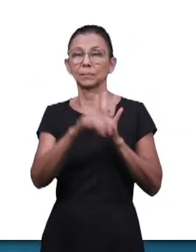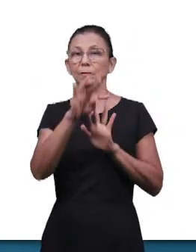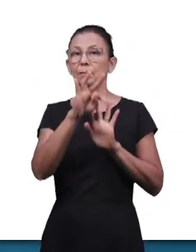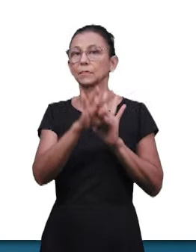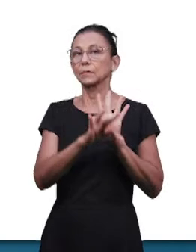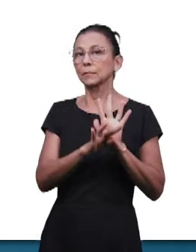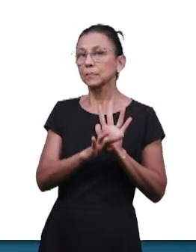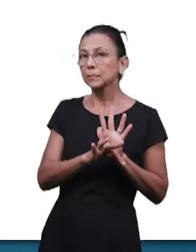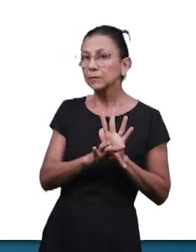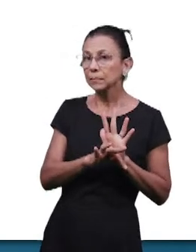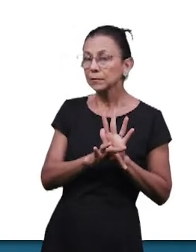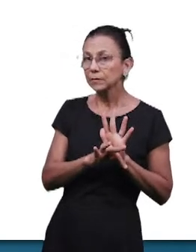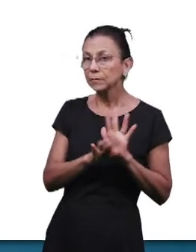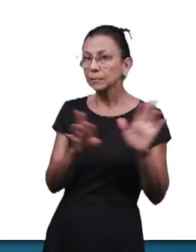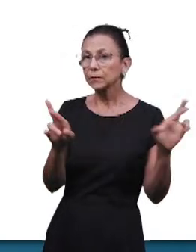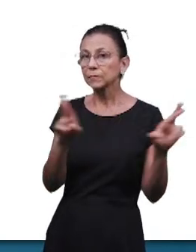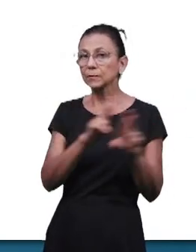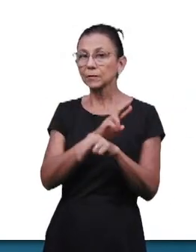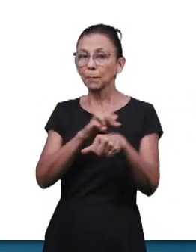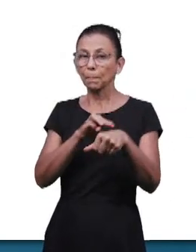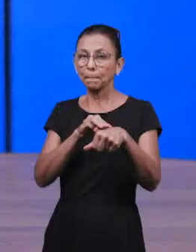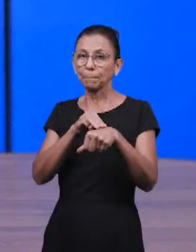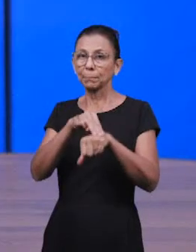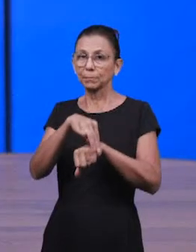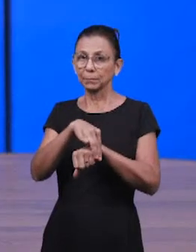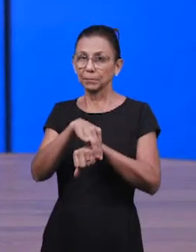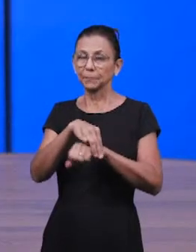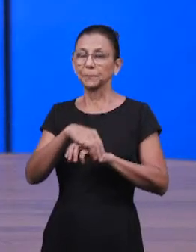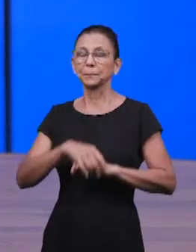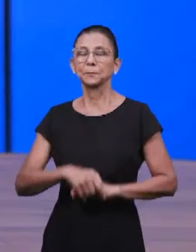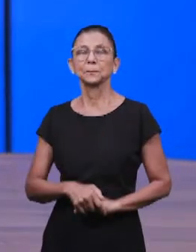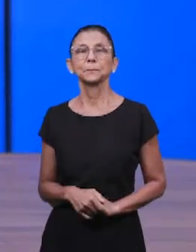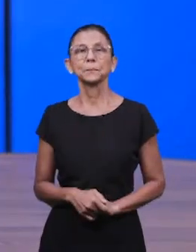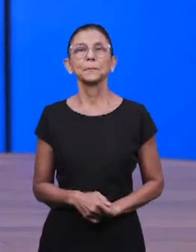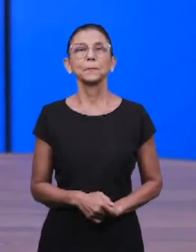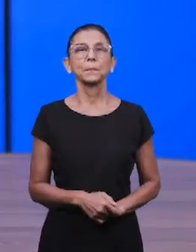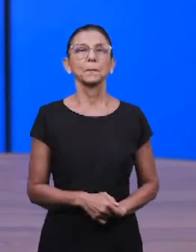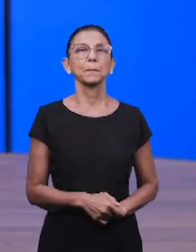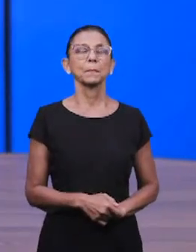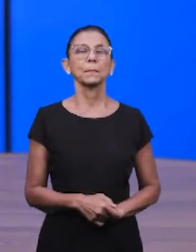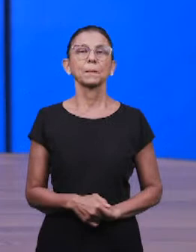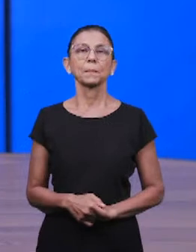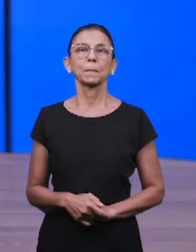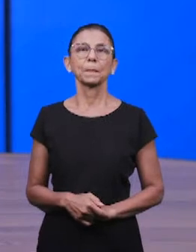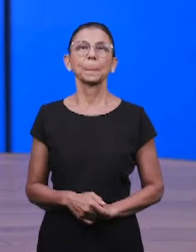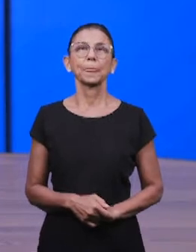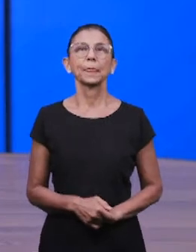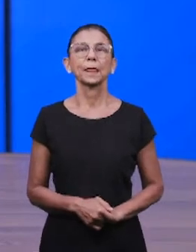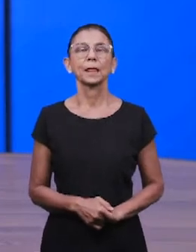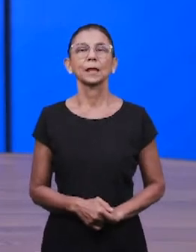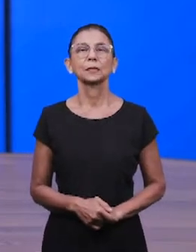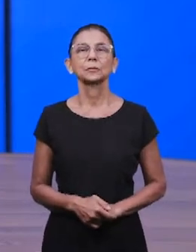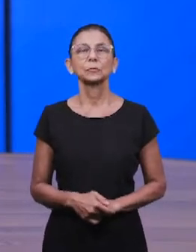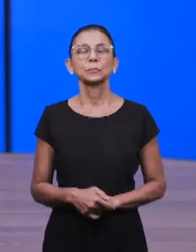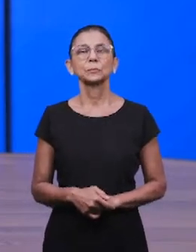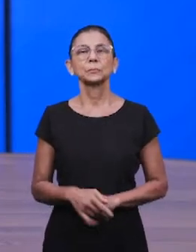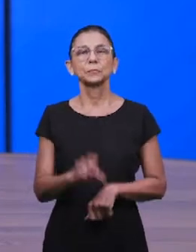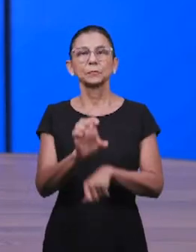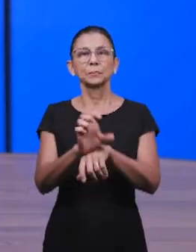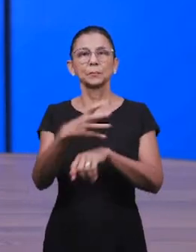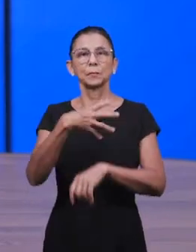de ministério? Então vamos ver a resposta agora, porque quem vai nos dar essa resposta vem lá do estado da Bahia, o nosso